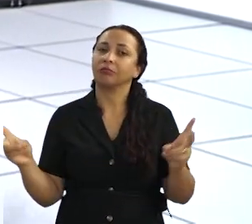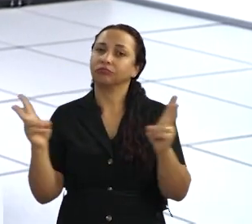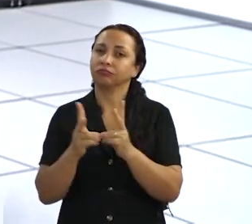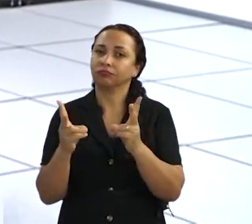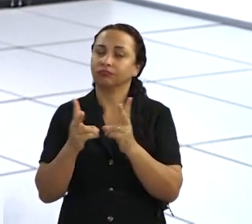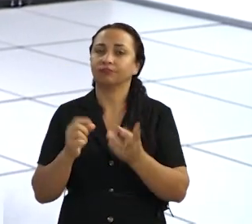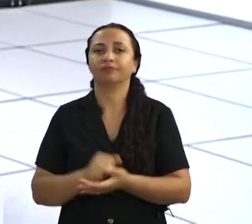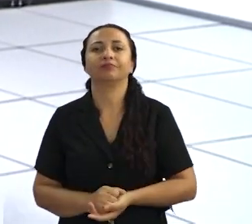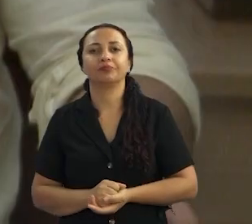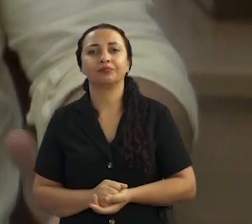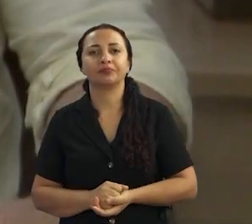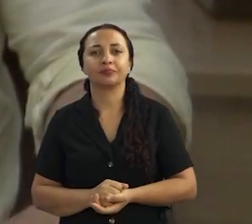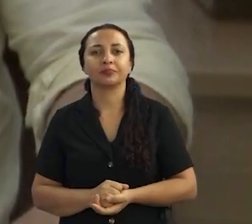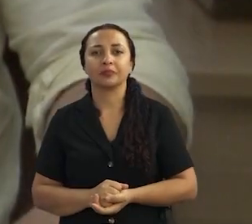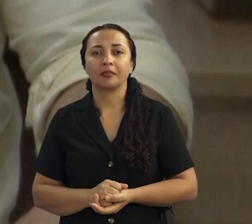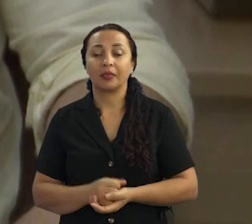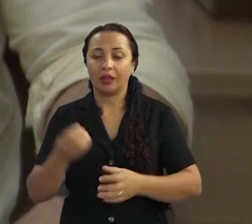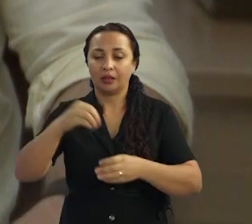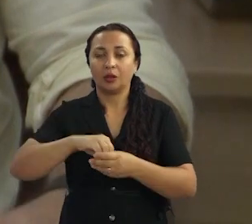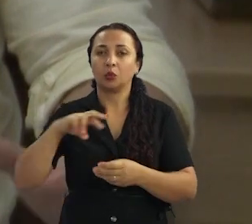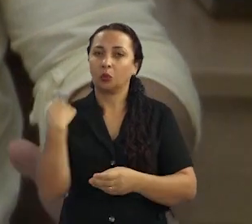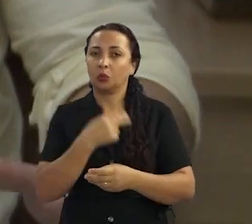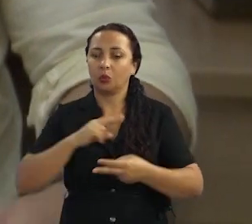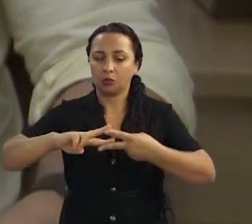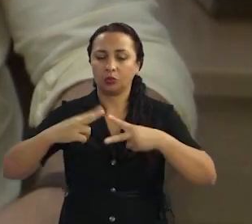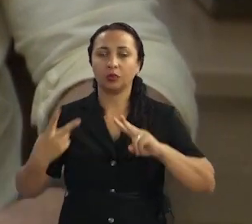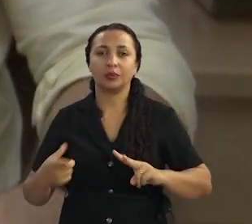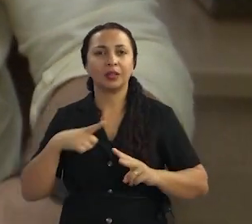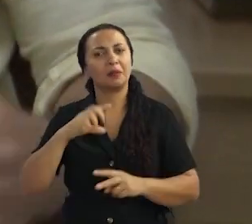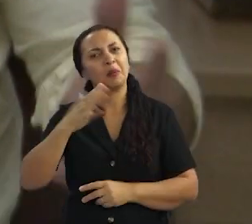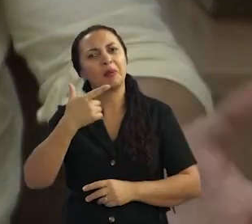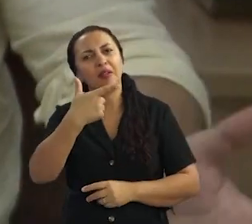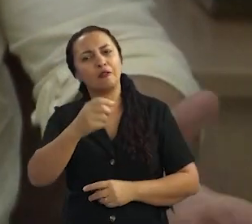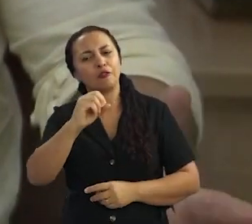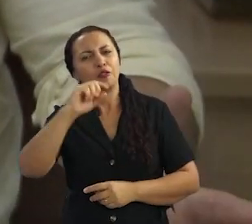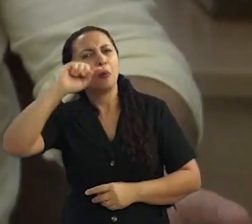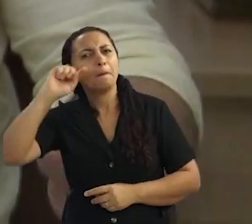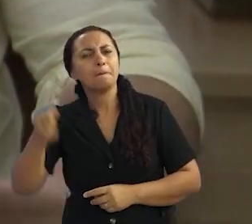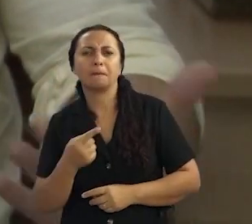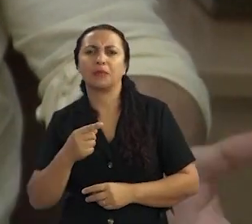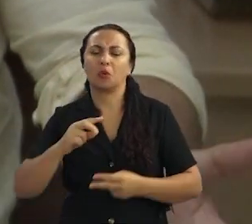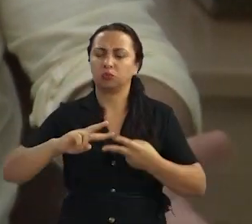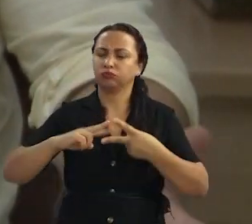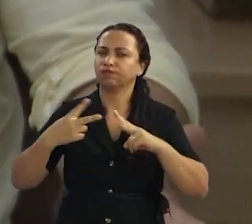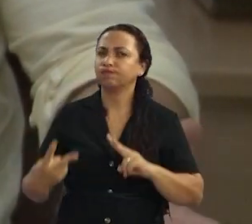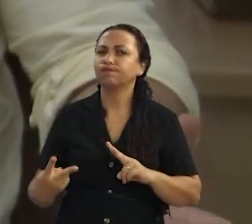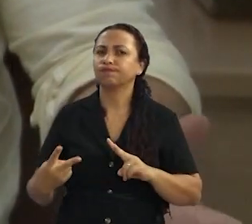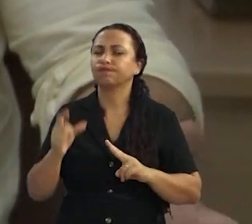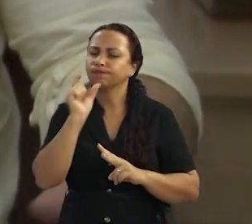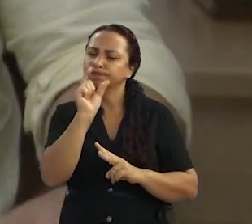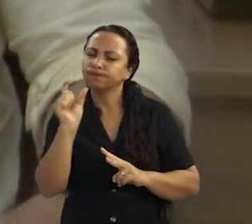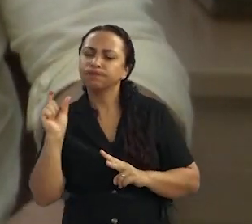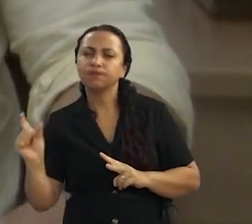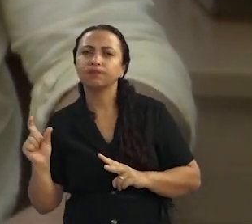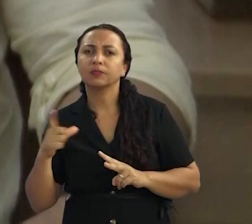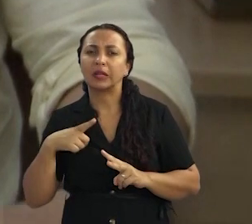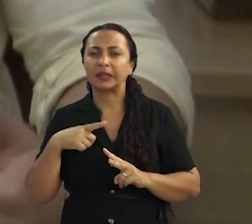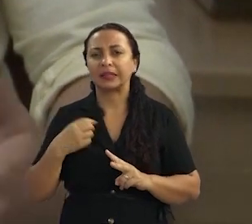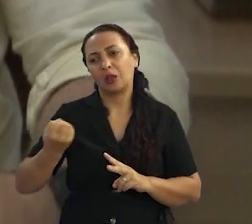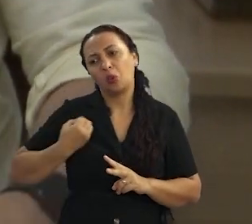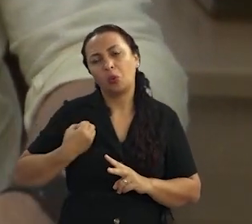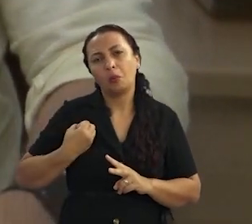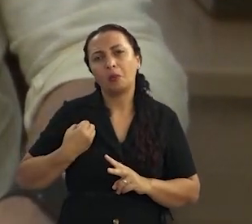Desempenho da UFRN. Dentro do nosso genoma, nós temos cerca de 20 mil genes, mais de 20 mil genes, que